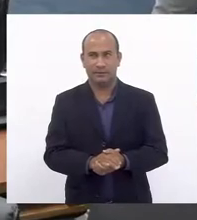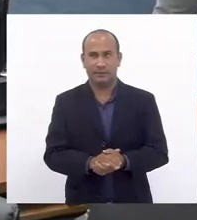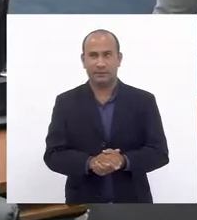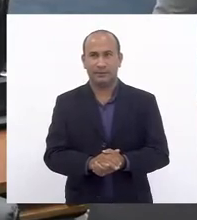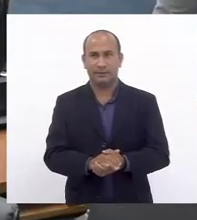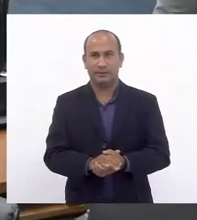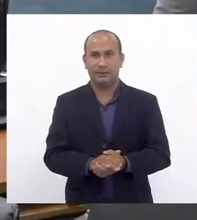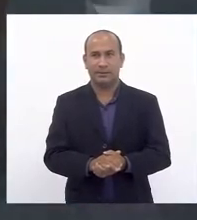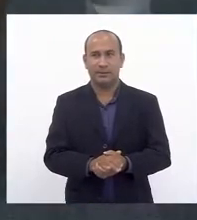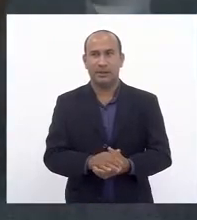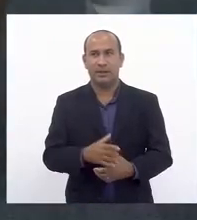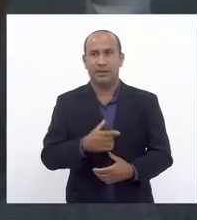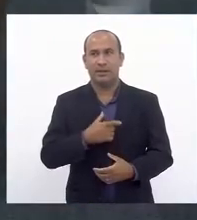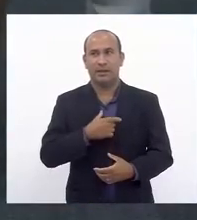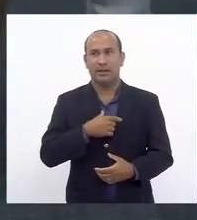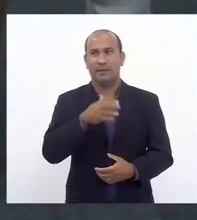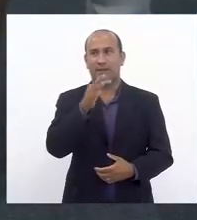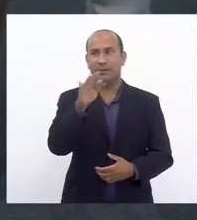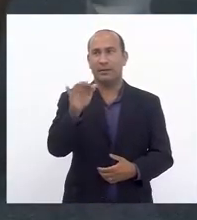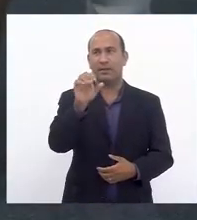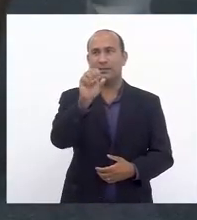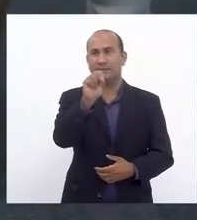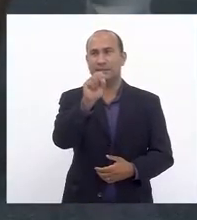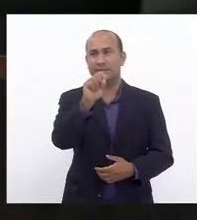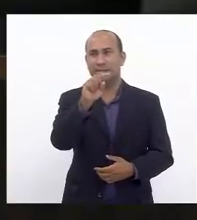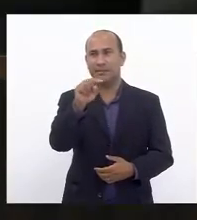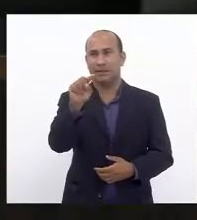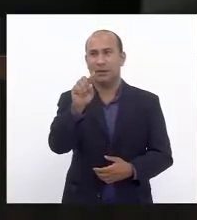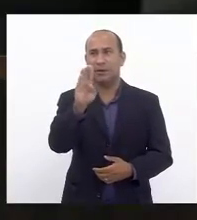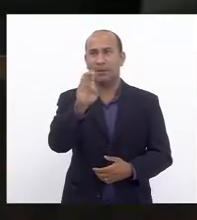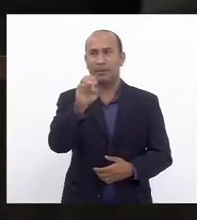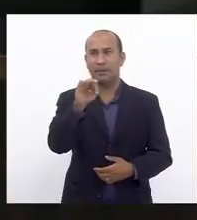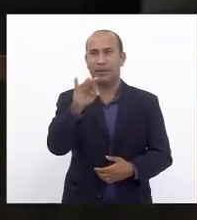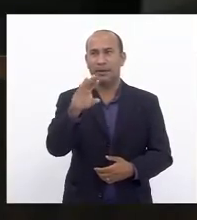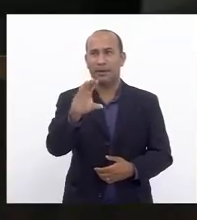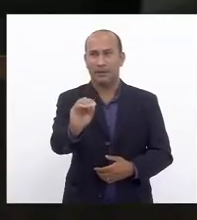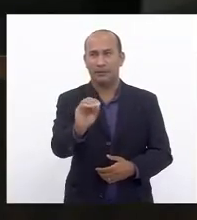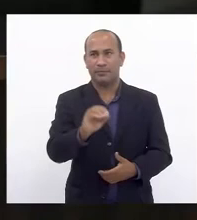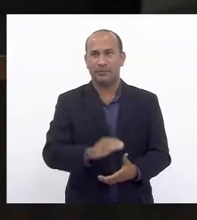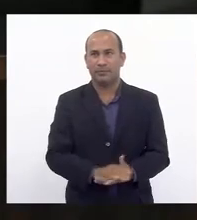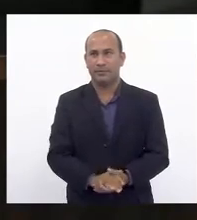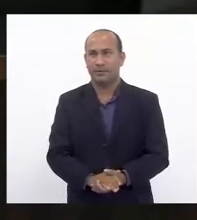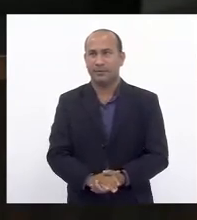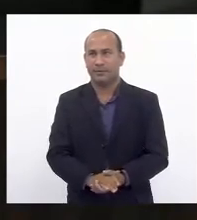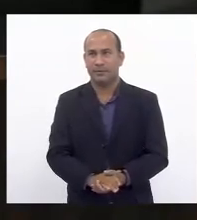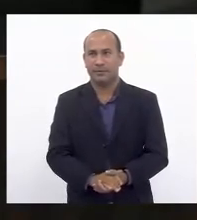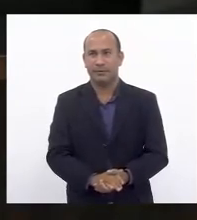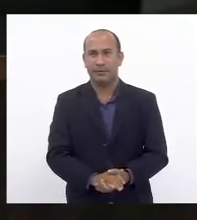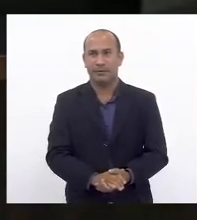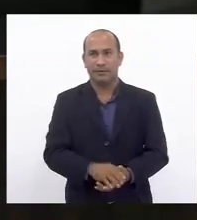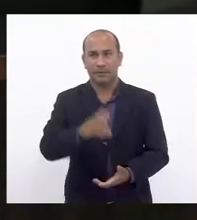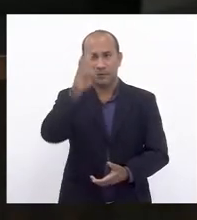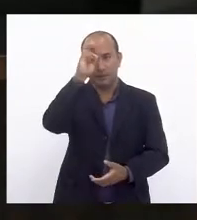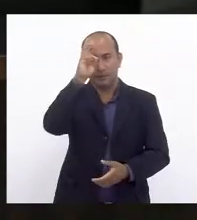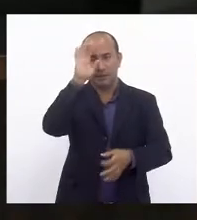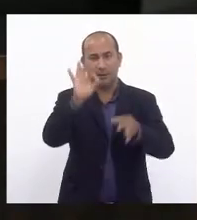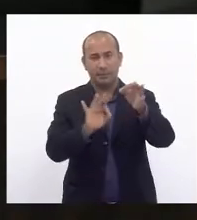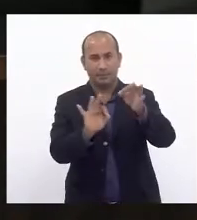É a medalha Tiradentes da Faculdade de São Bento, 100 anos. Presidência defere, vou pedir para rodar um novo diário oficial, quinta-feira,